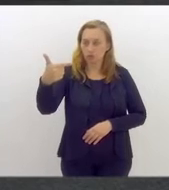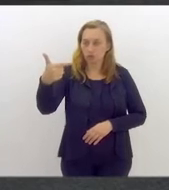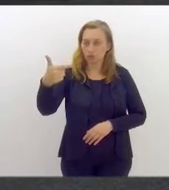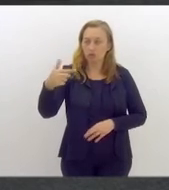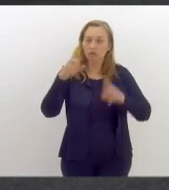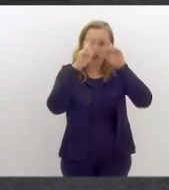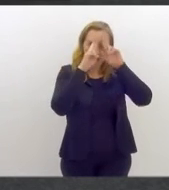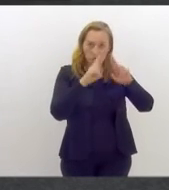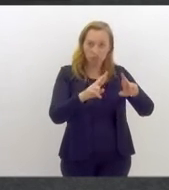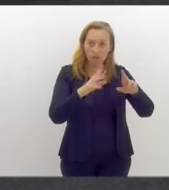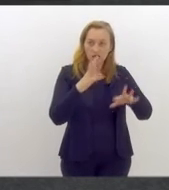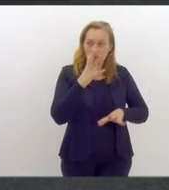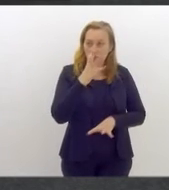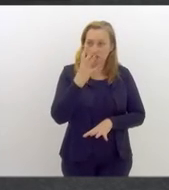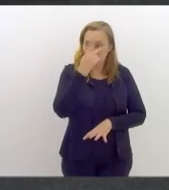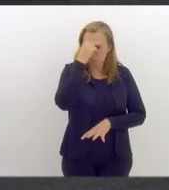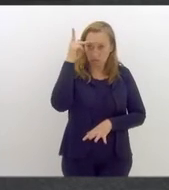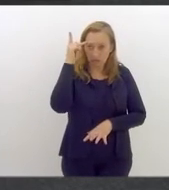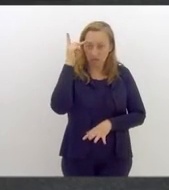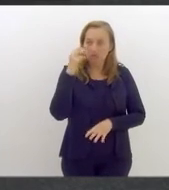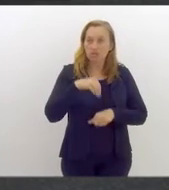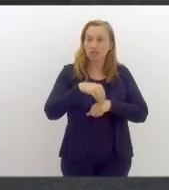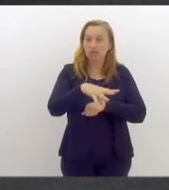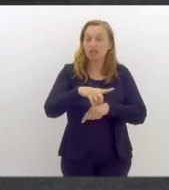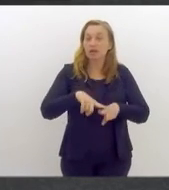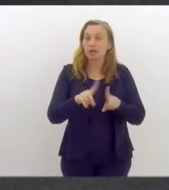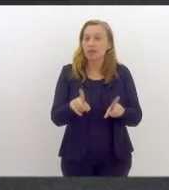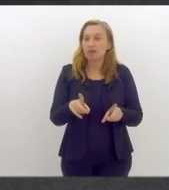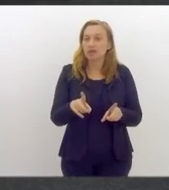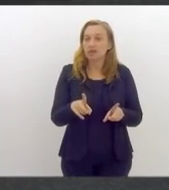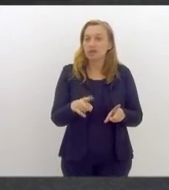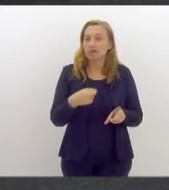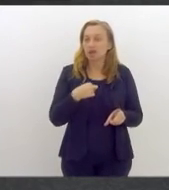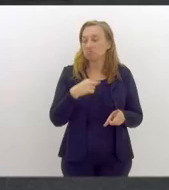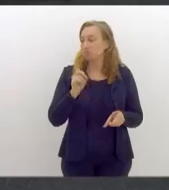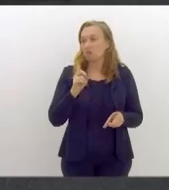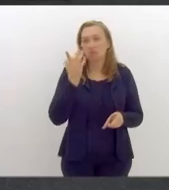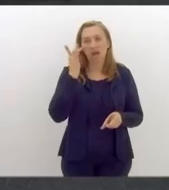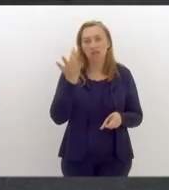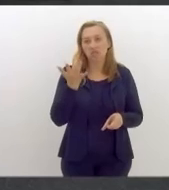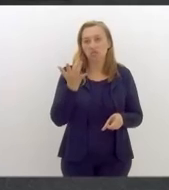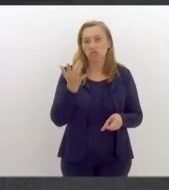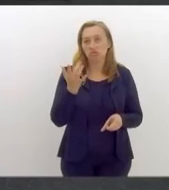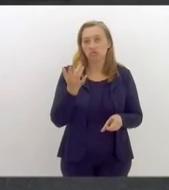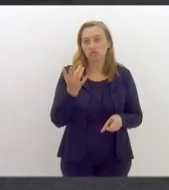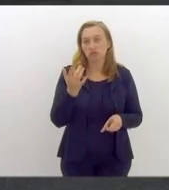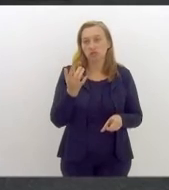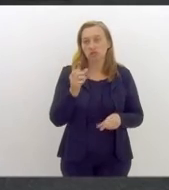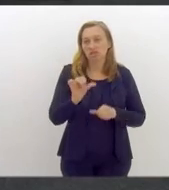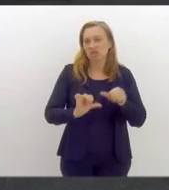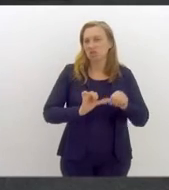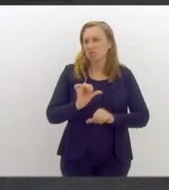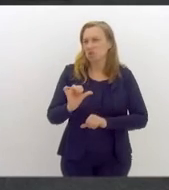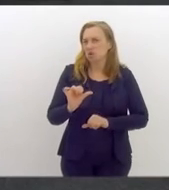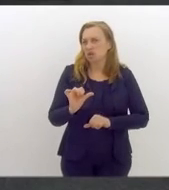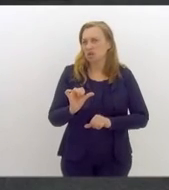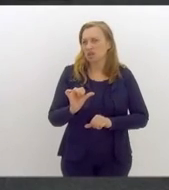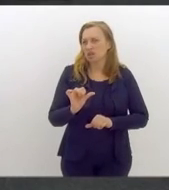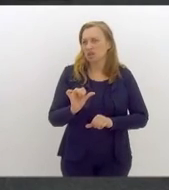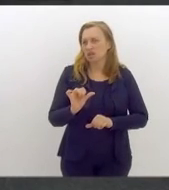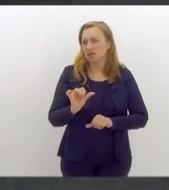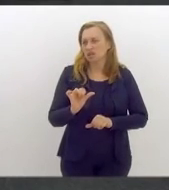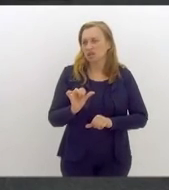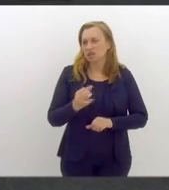e admiração às pessoas que são indicadas, mas eu não acho pertinente que haja troca em plenário